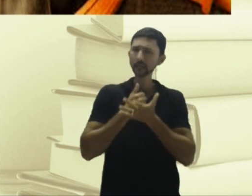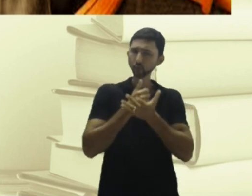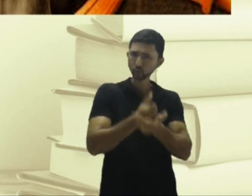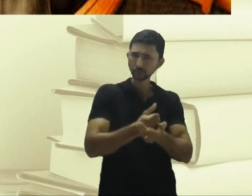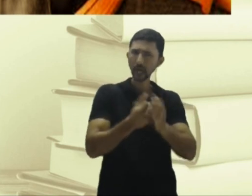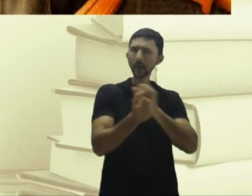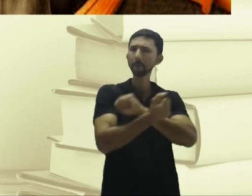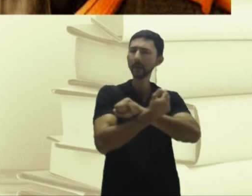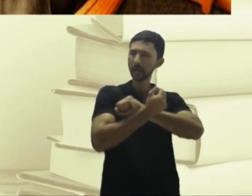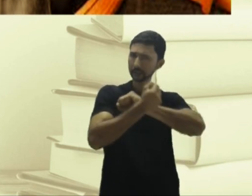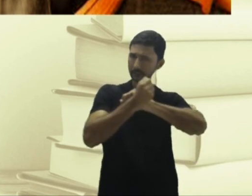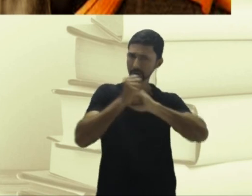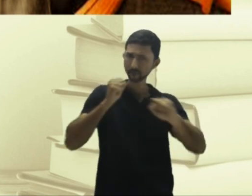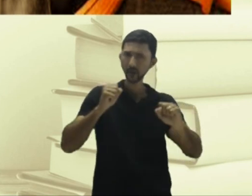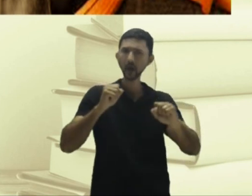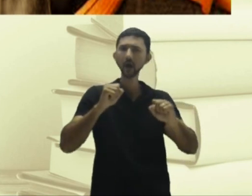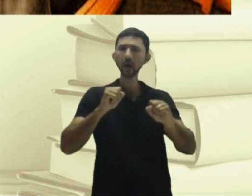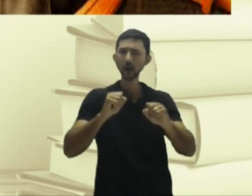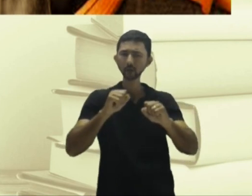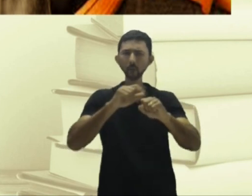dos Sexagenários, de